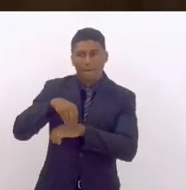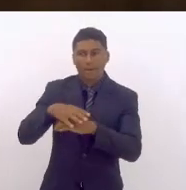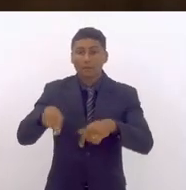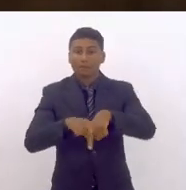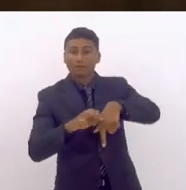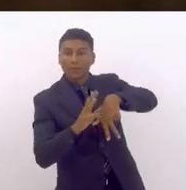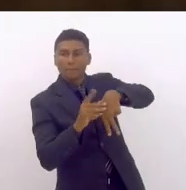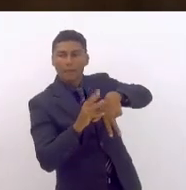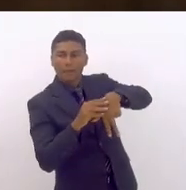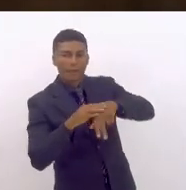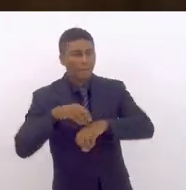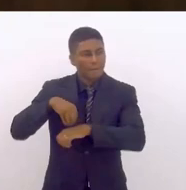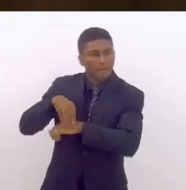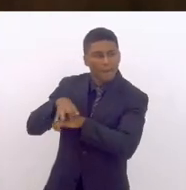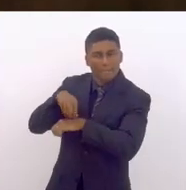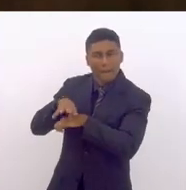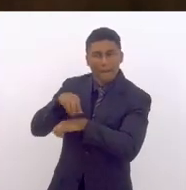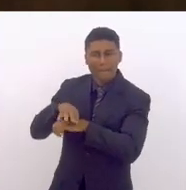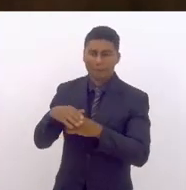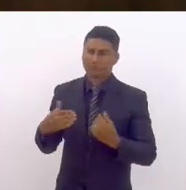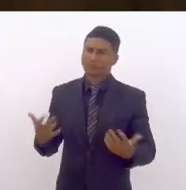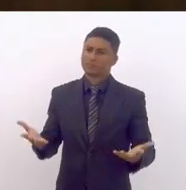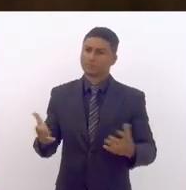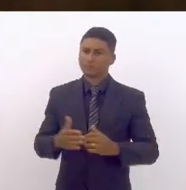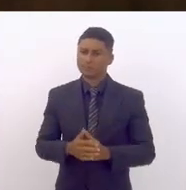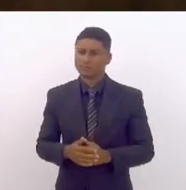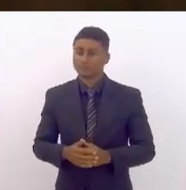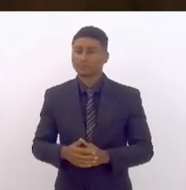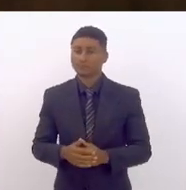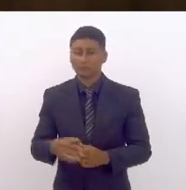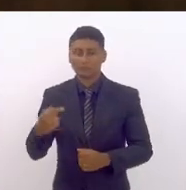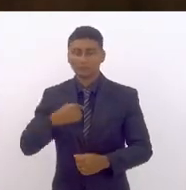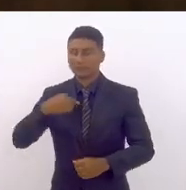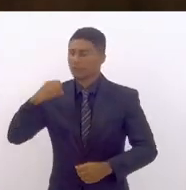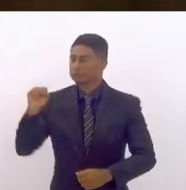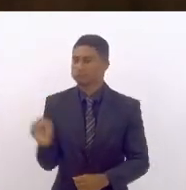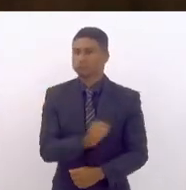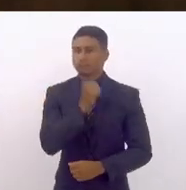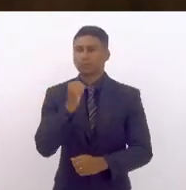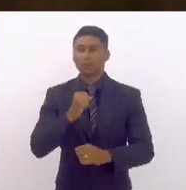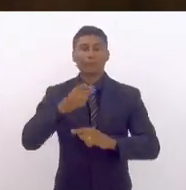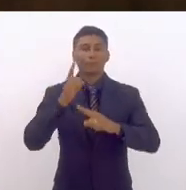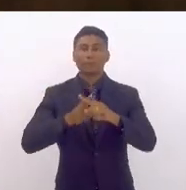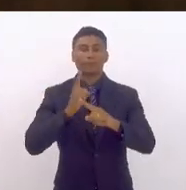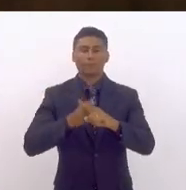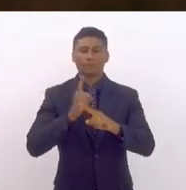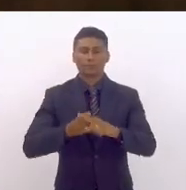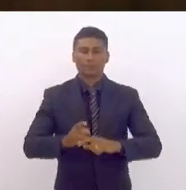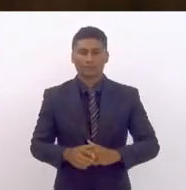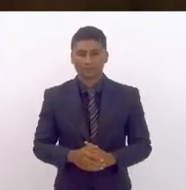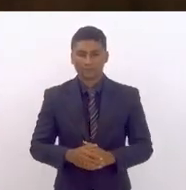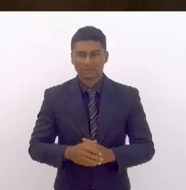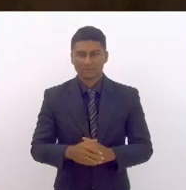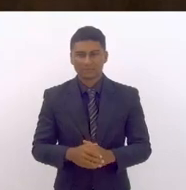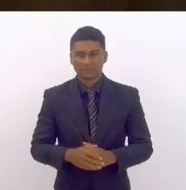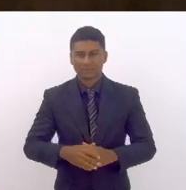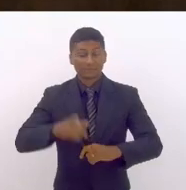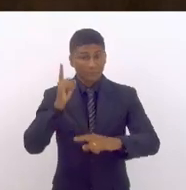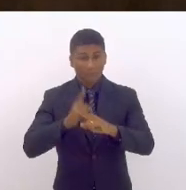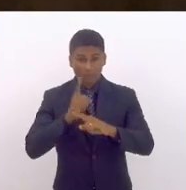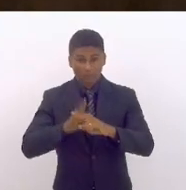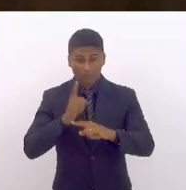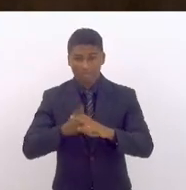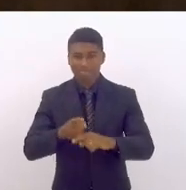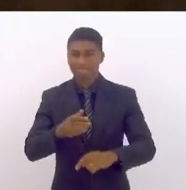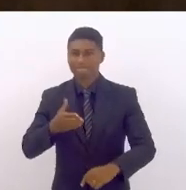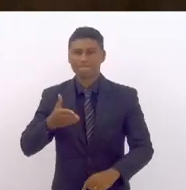paciente. E eu estou mais indignada ainda, tia Ju, porque esse tipo de